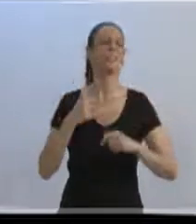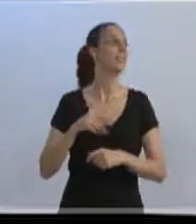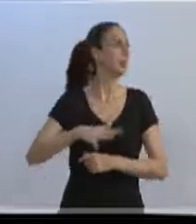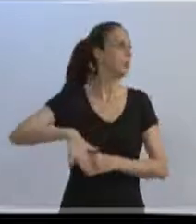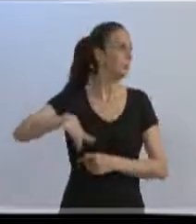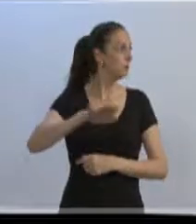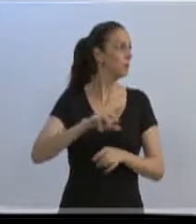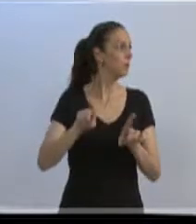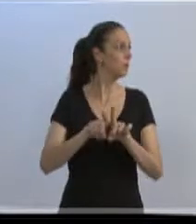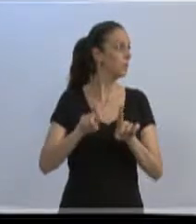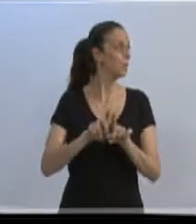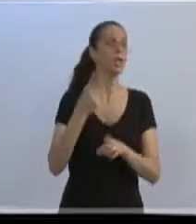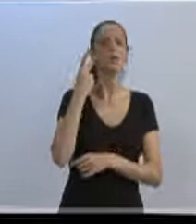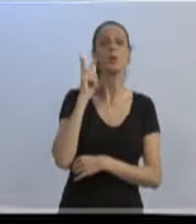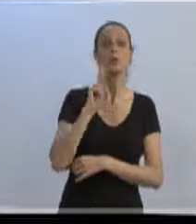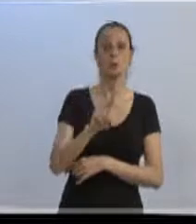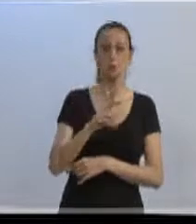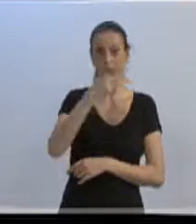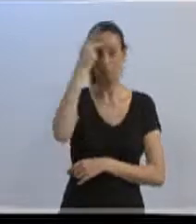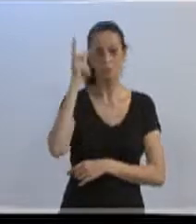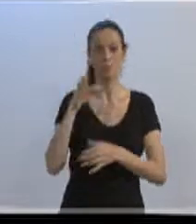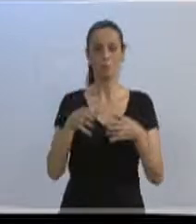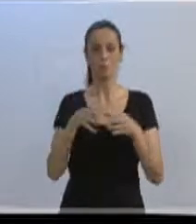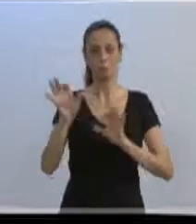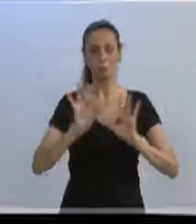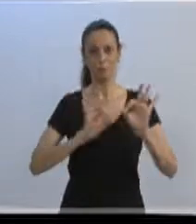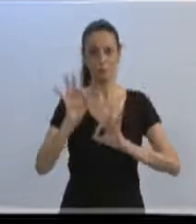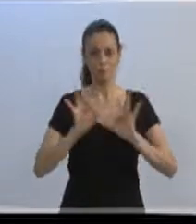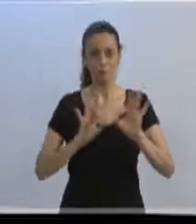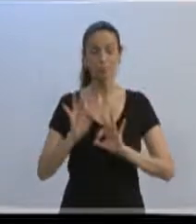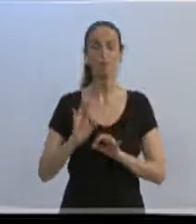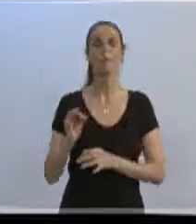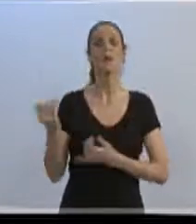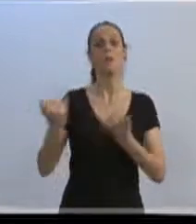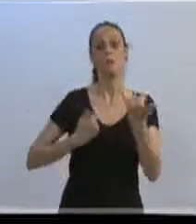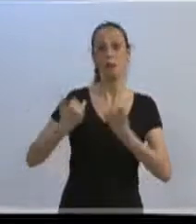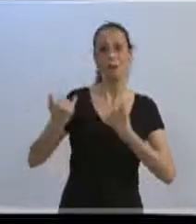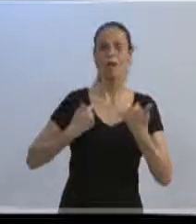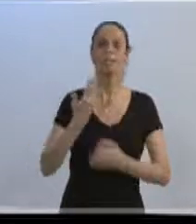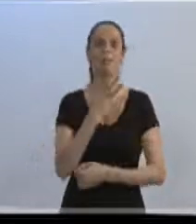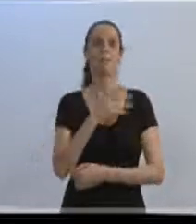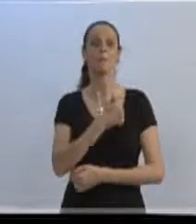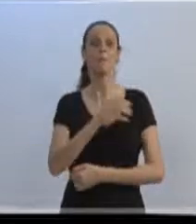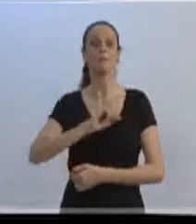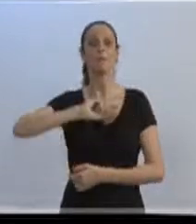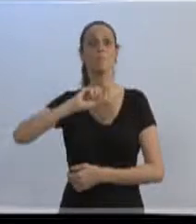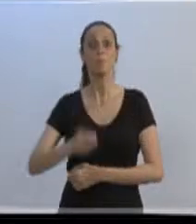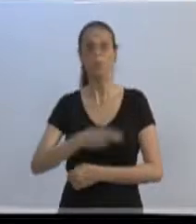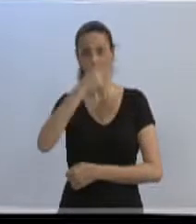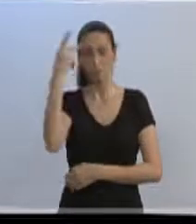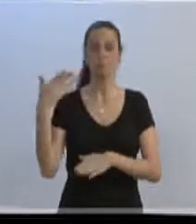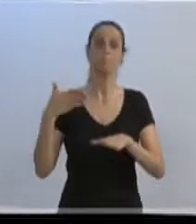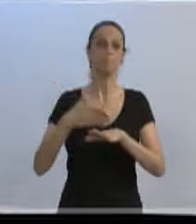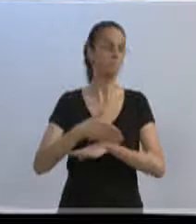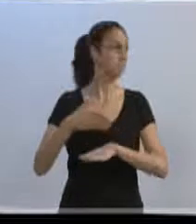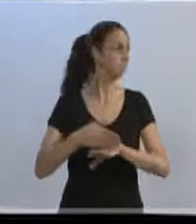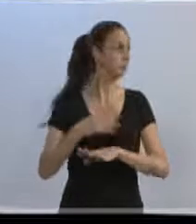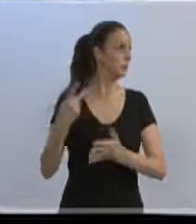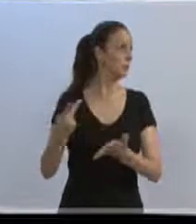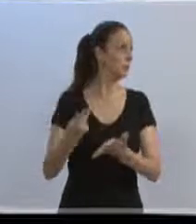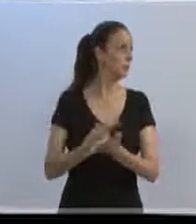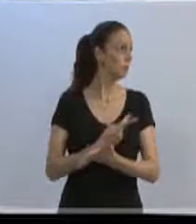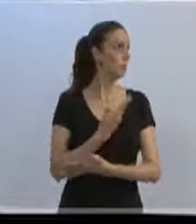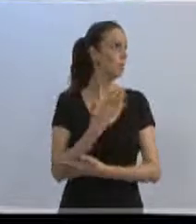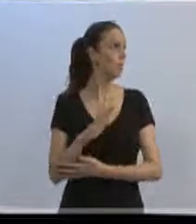e durante os dois dias a organização é conquistar aqui que passaram aproximadamente 10 mil pessoas pelo evento foram